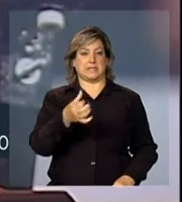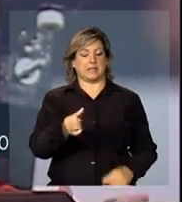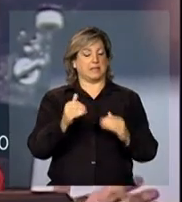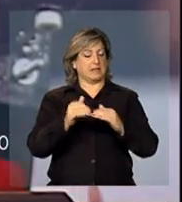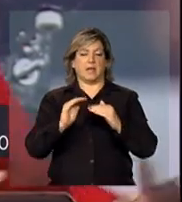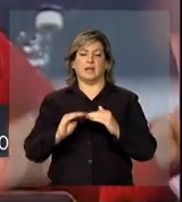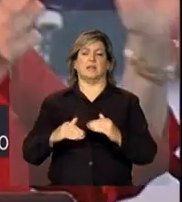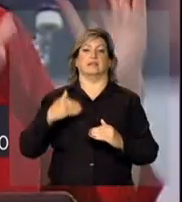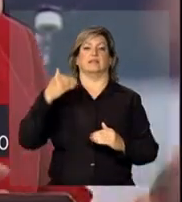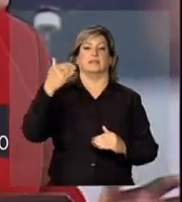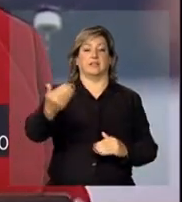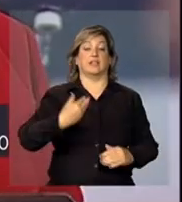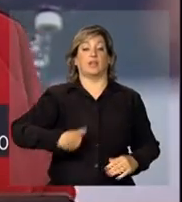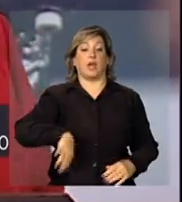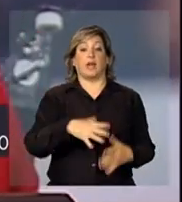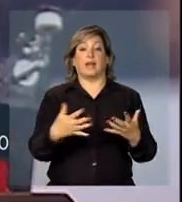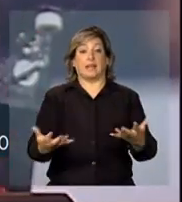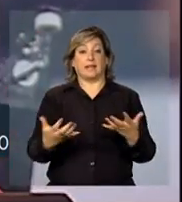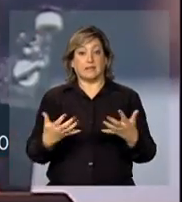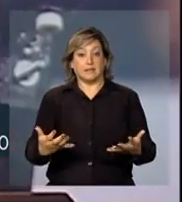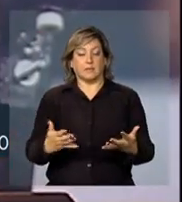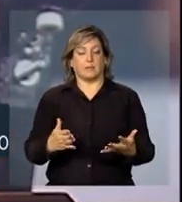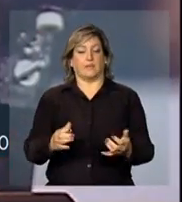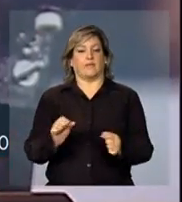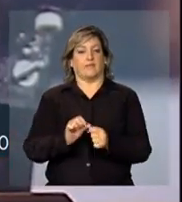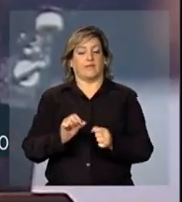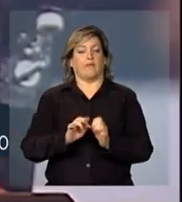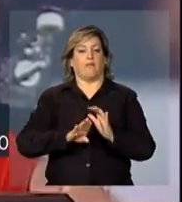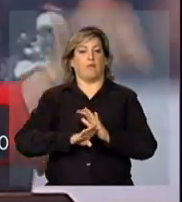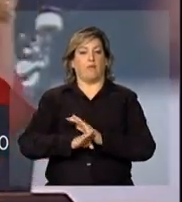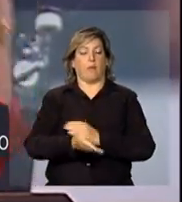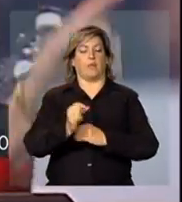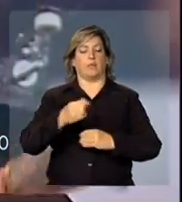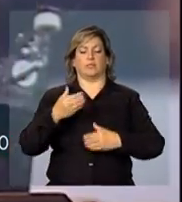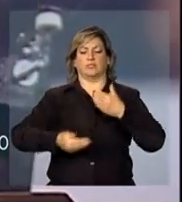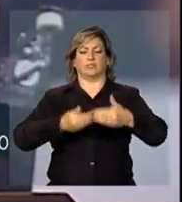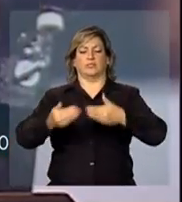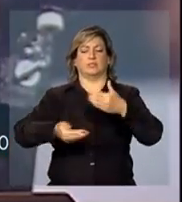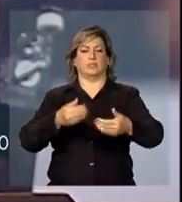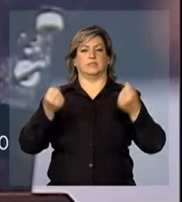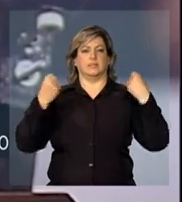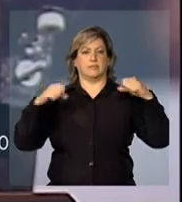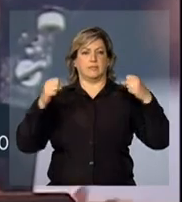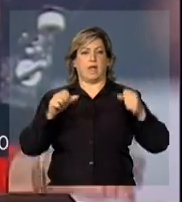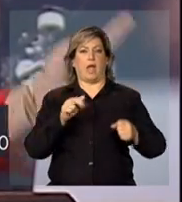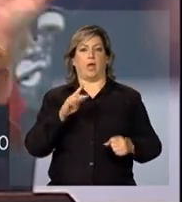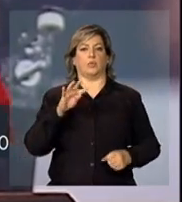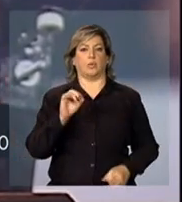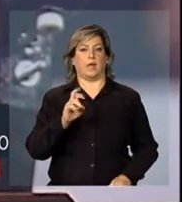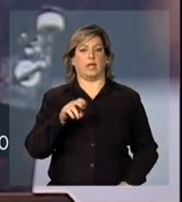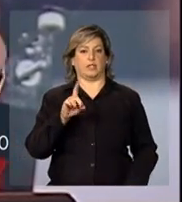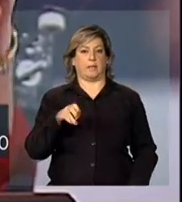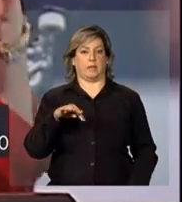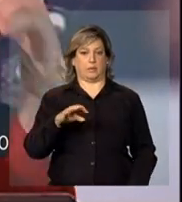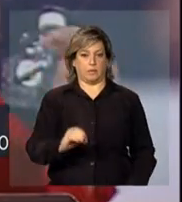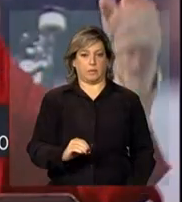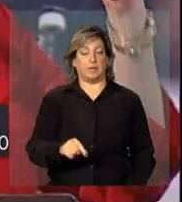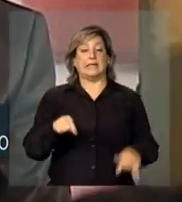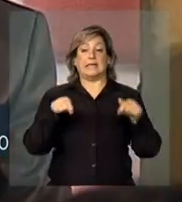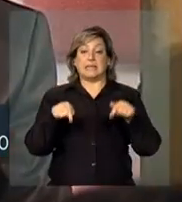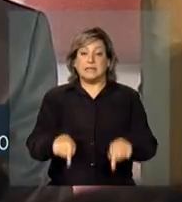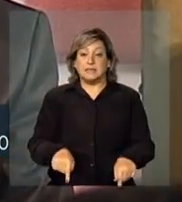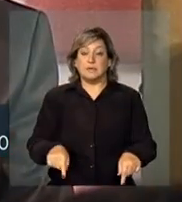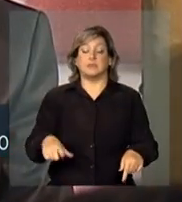nós queremos formar uma geração de atletas de alto rendimento E isso